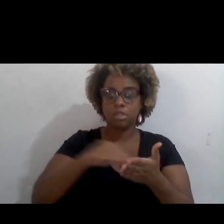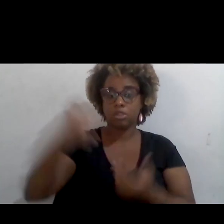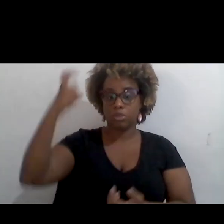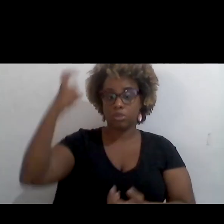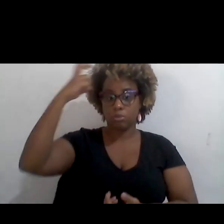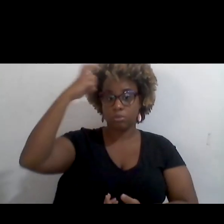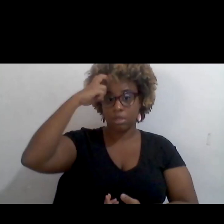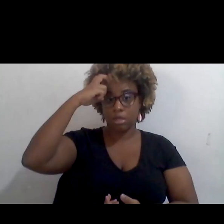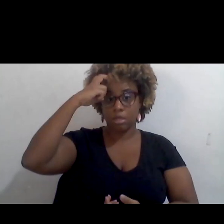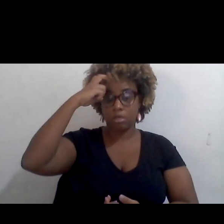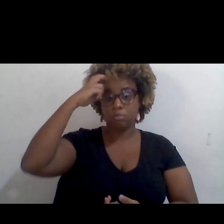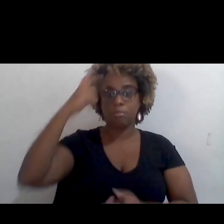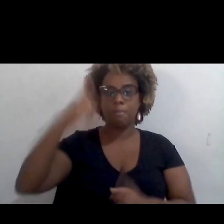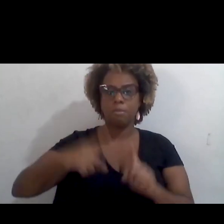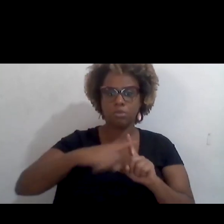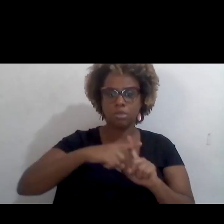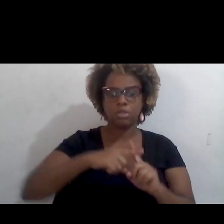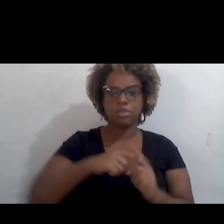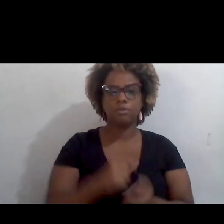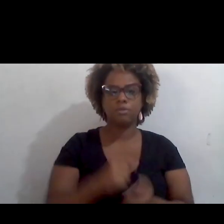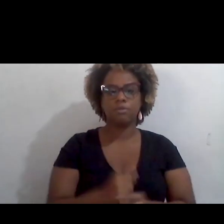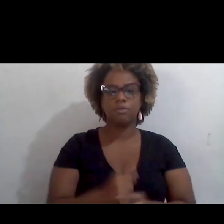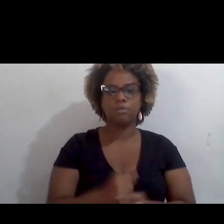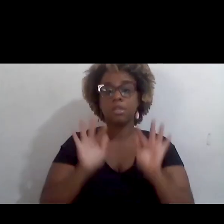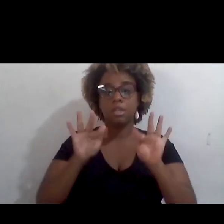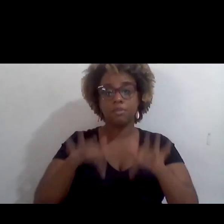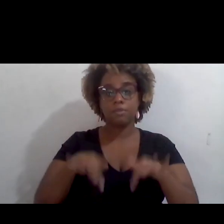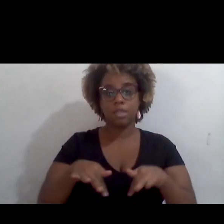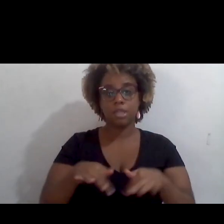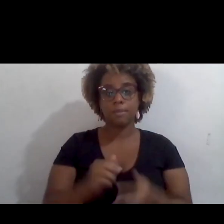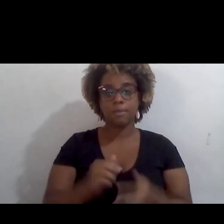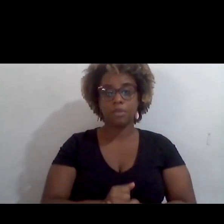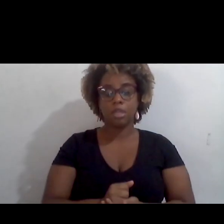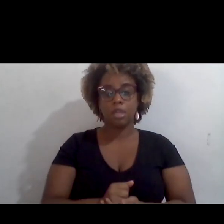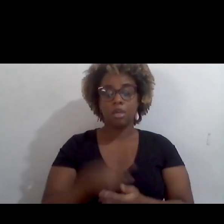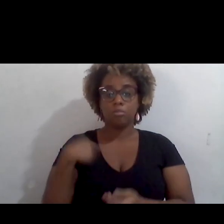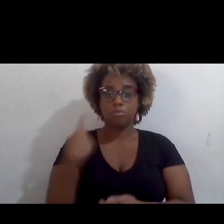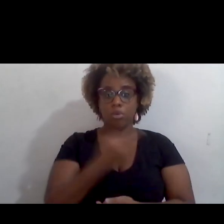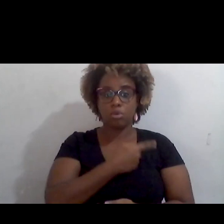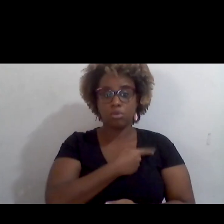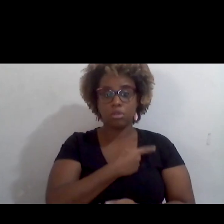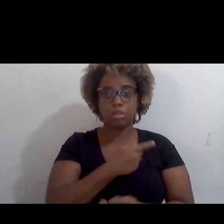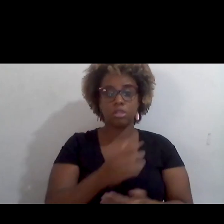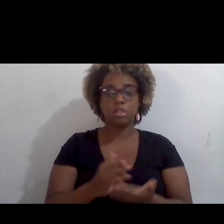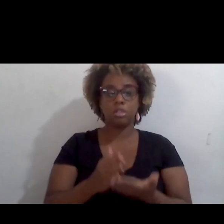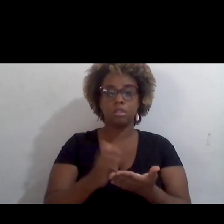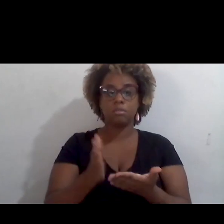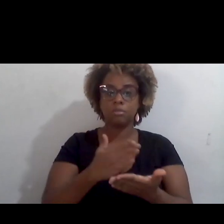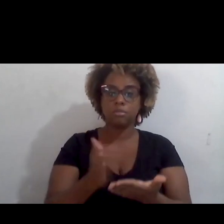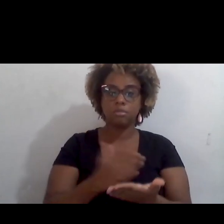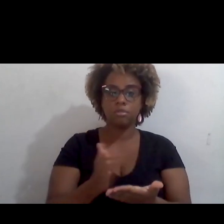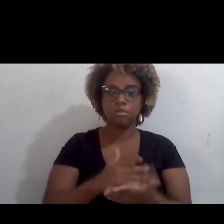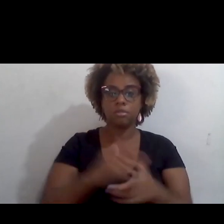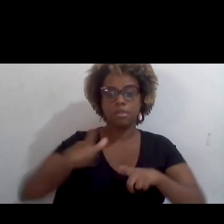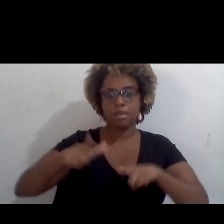consultivo, e enfim, é a nossa, digamos, a nossa agenda prioritária ou essencial de